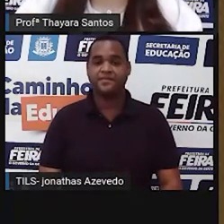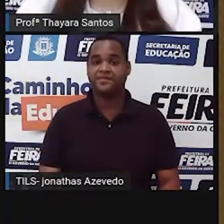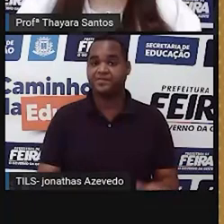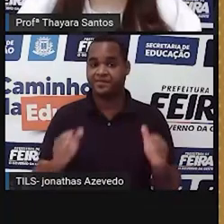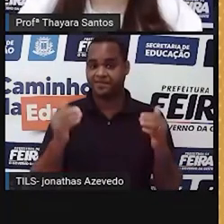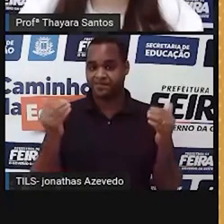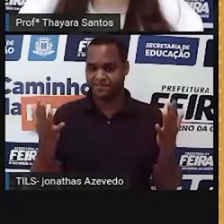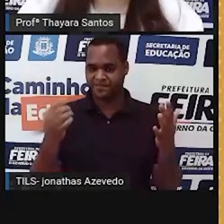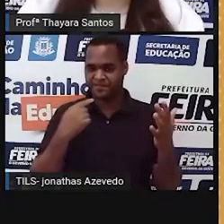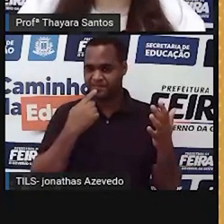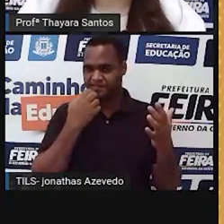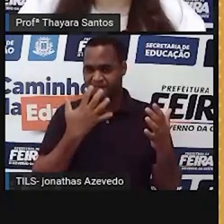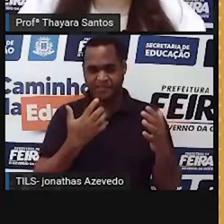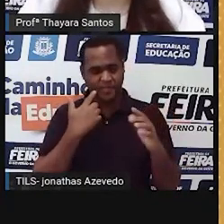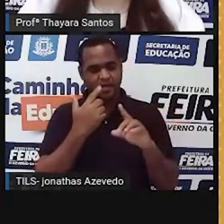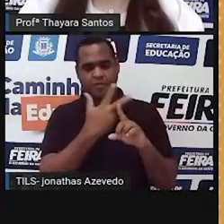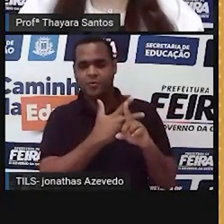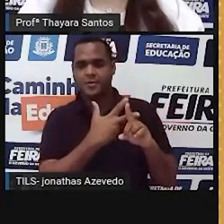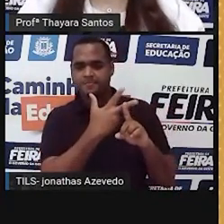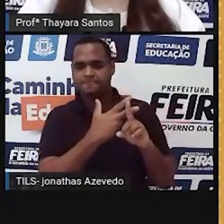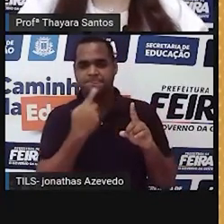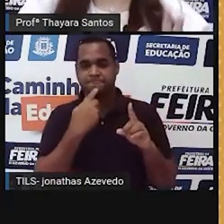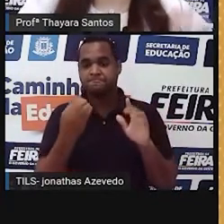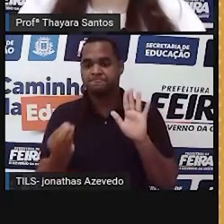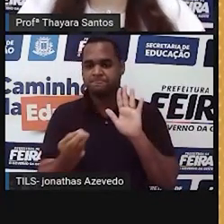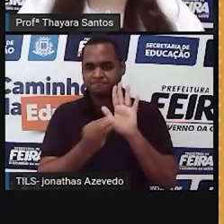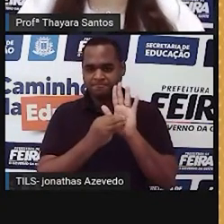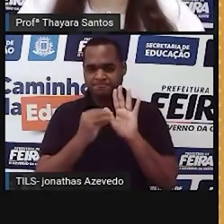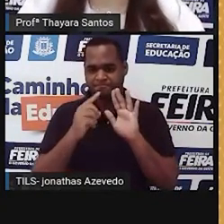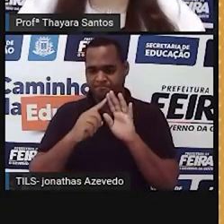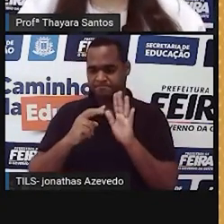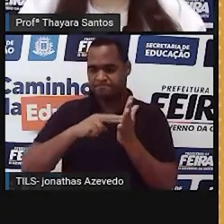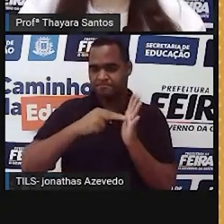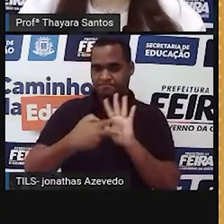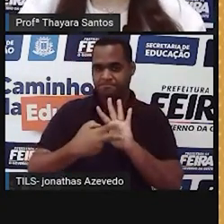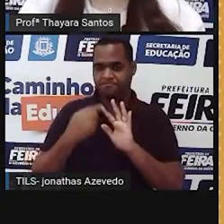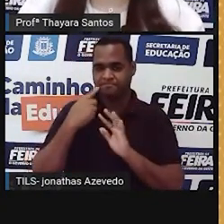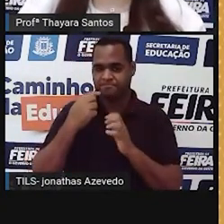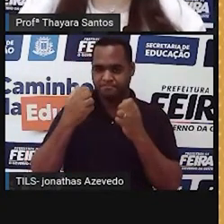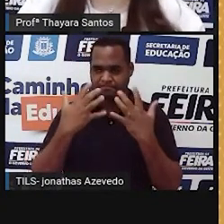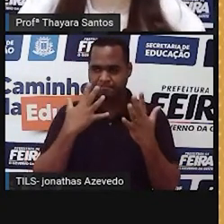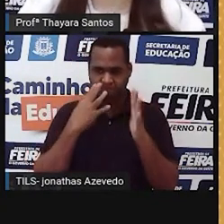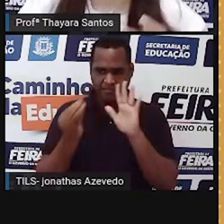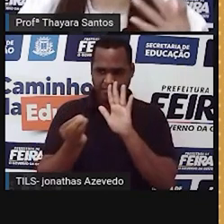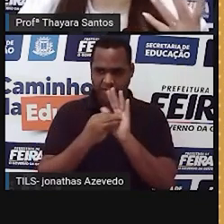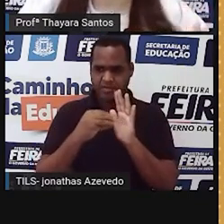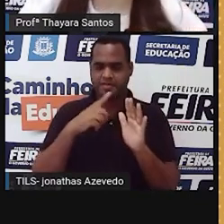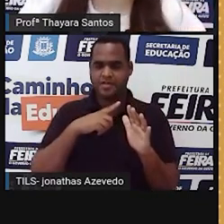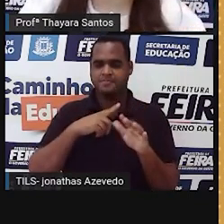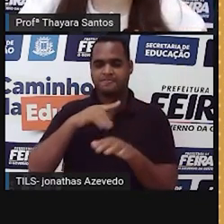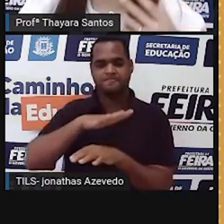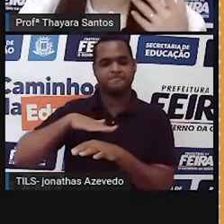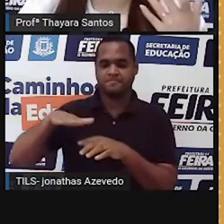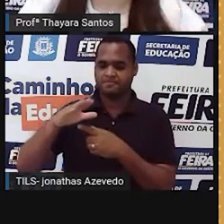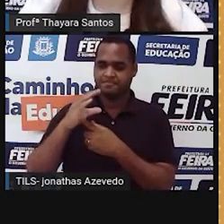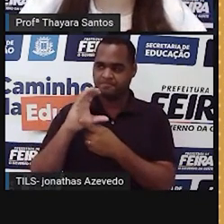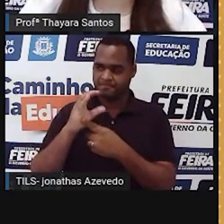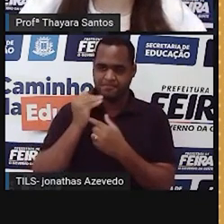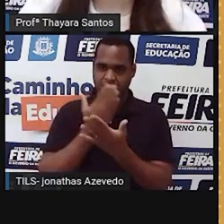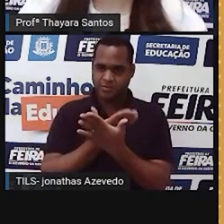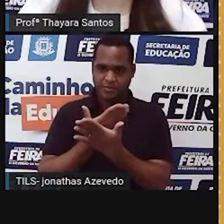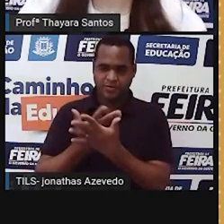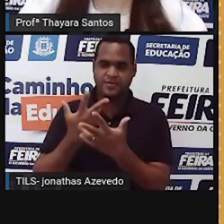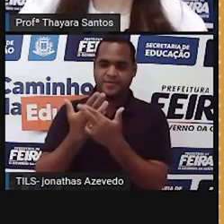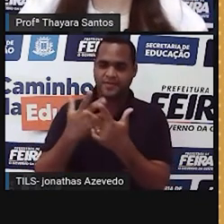Então, quando a gente procura uma definição para genética, a gente encontra mais ou menos isso que eu coloquei aí para vocês. É a área da ciência que estuda os